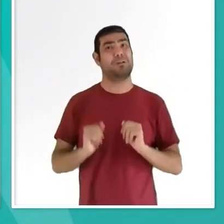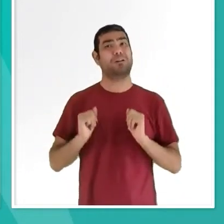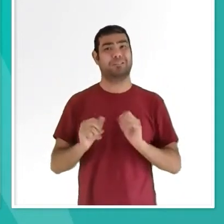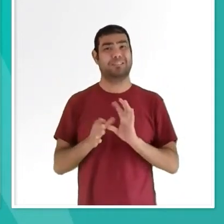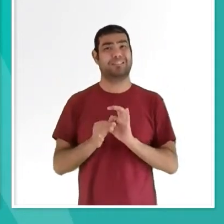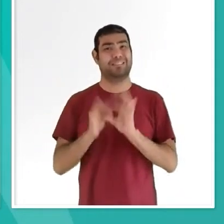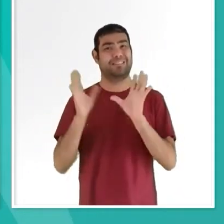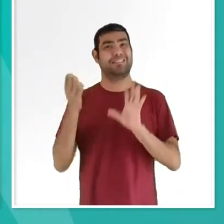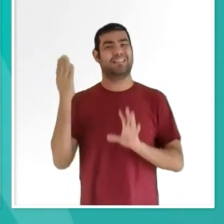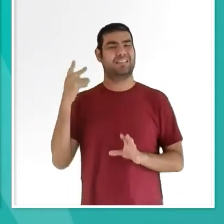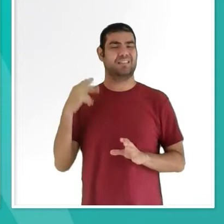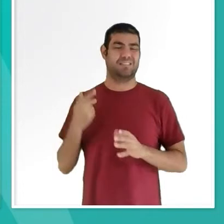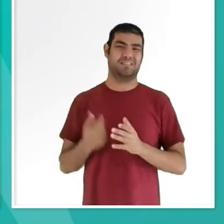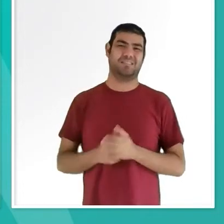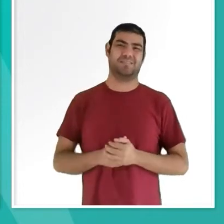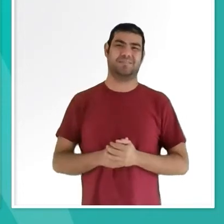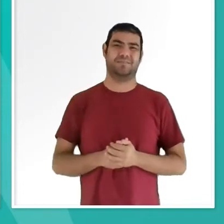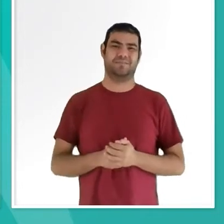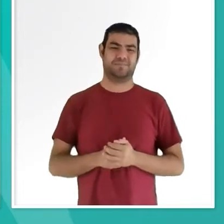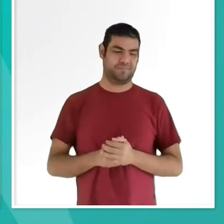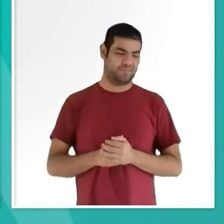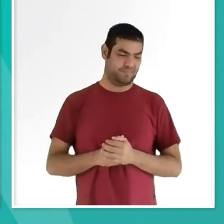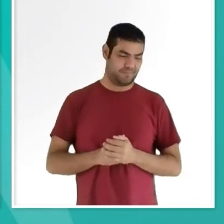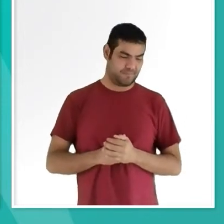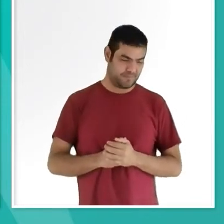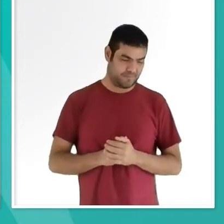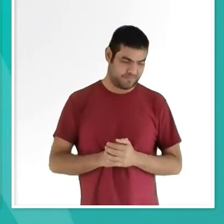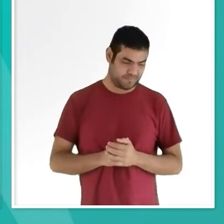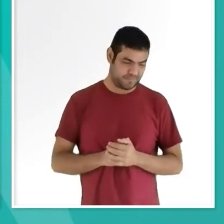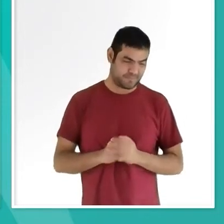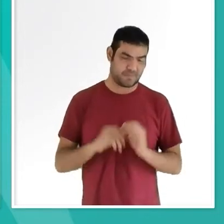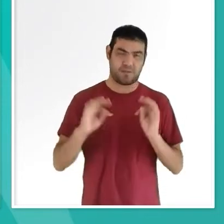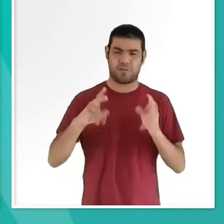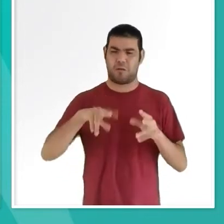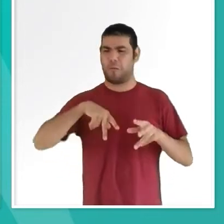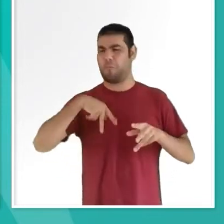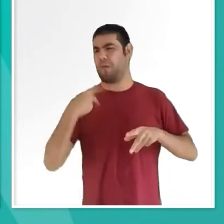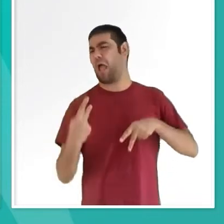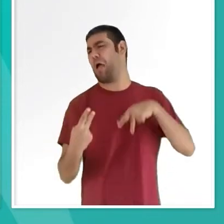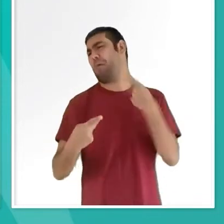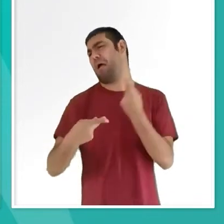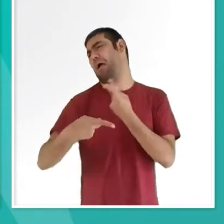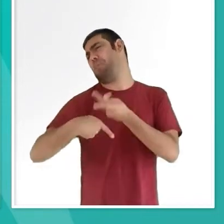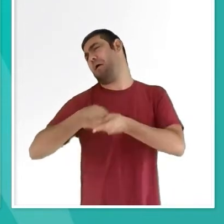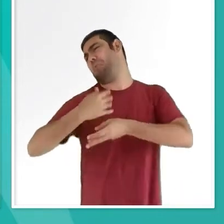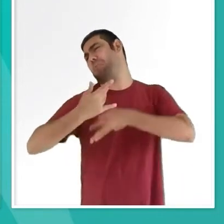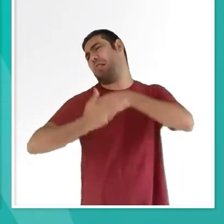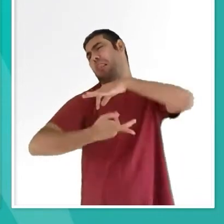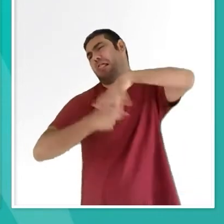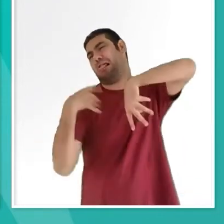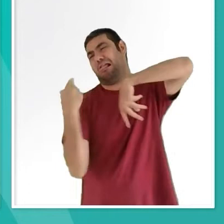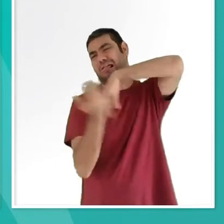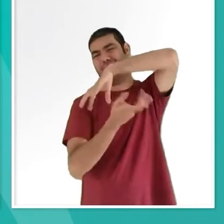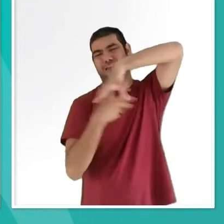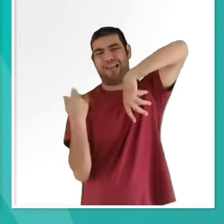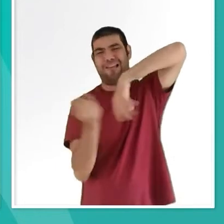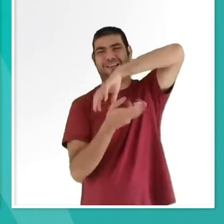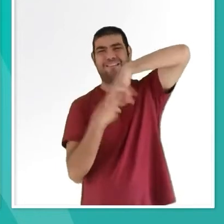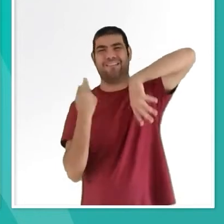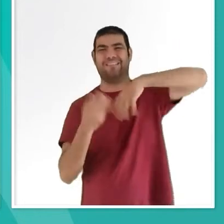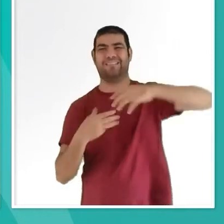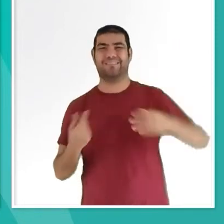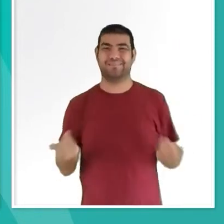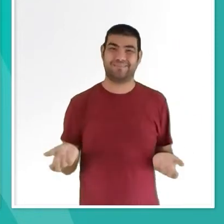golpes, arremesso, todo mundo caía junto em cima do sujeito que estava com a bola.